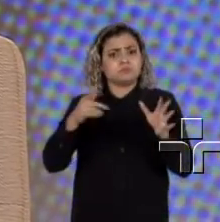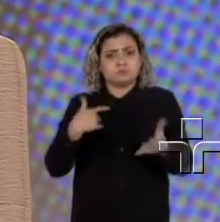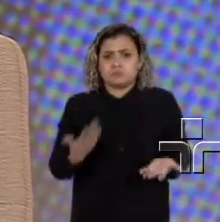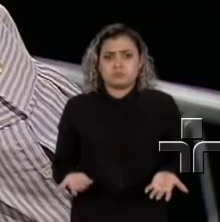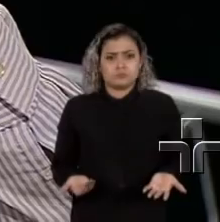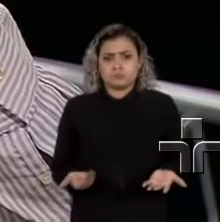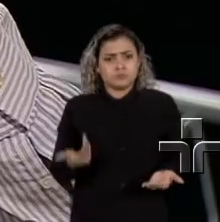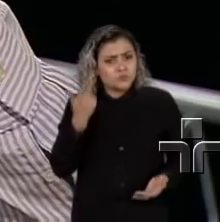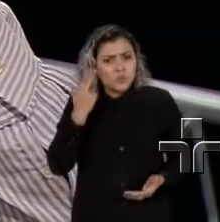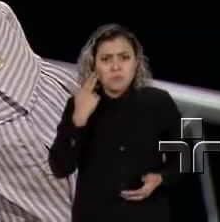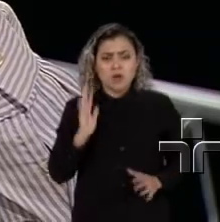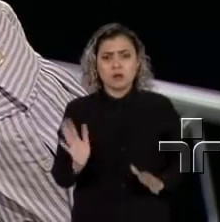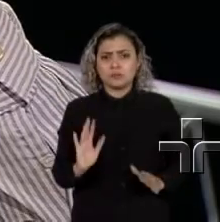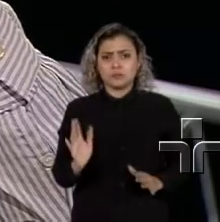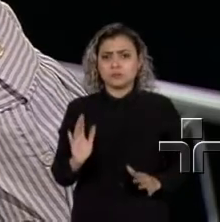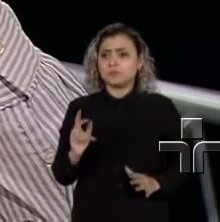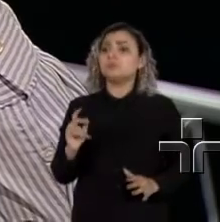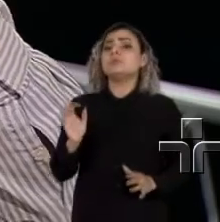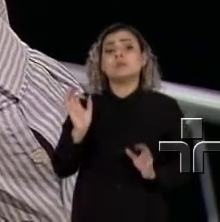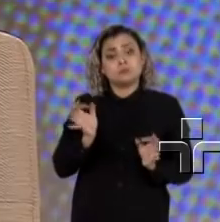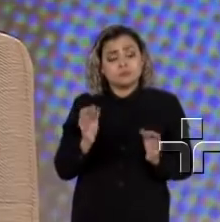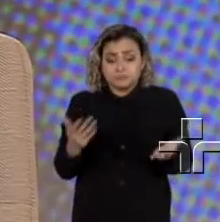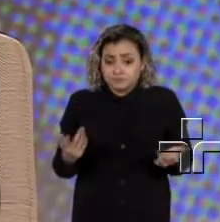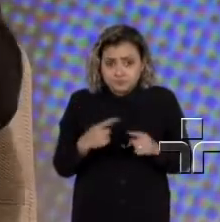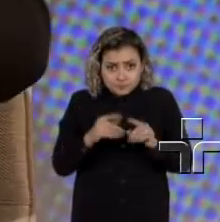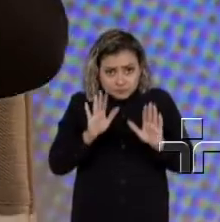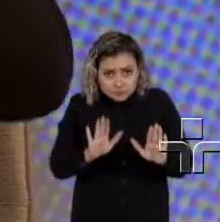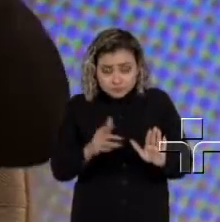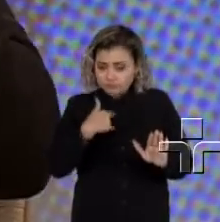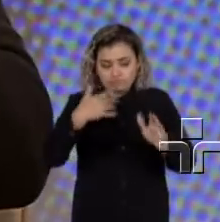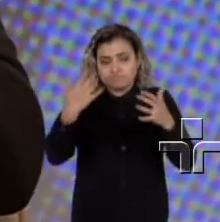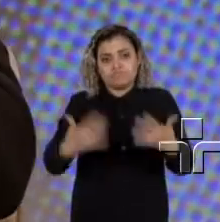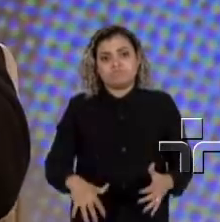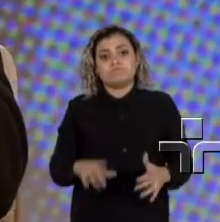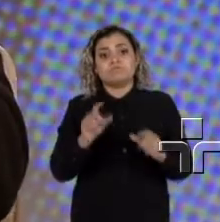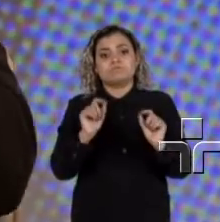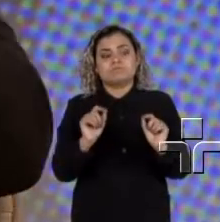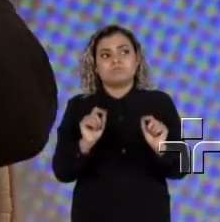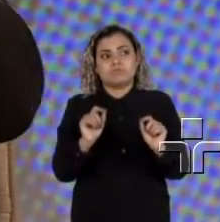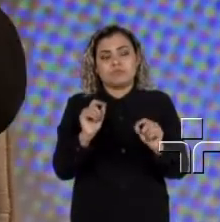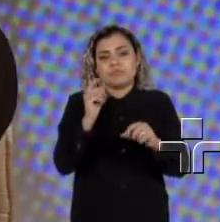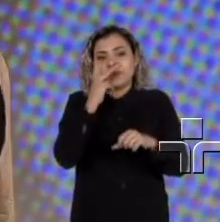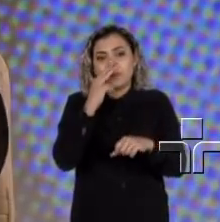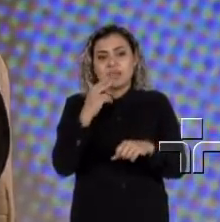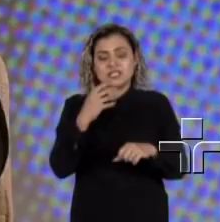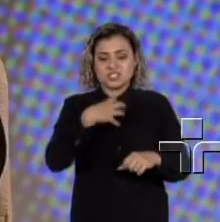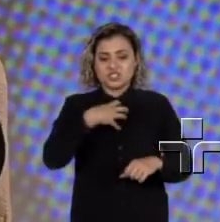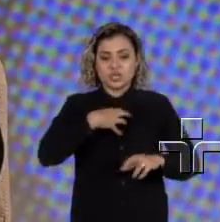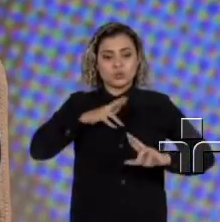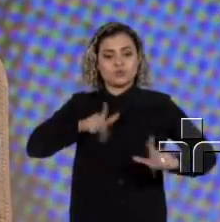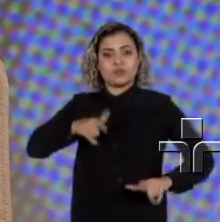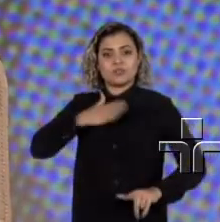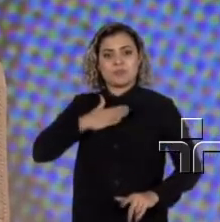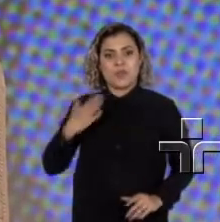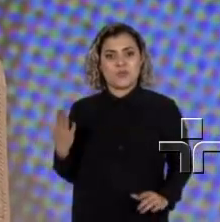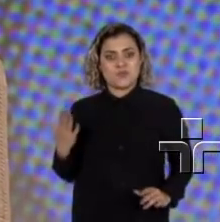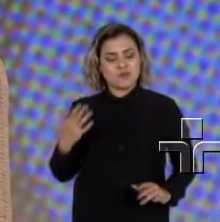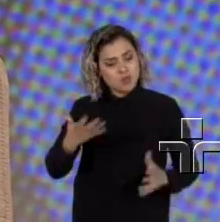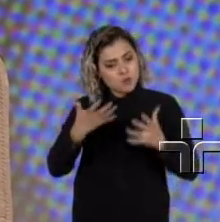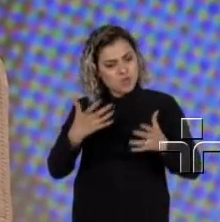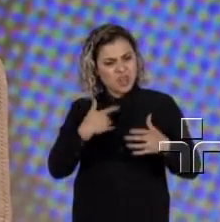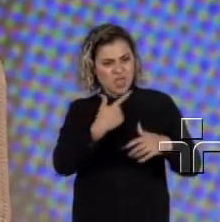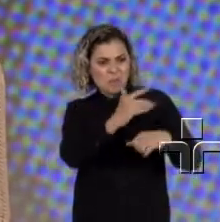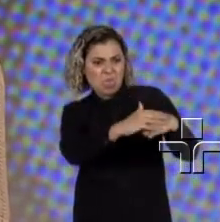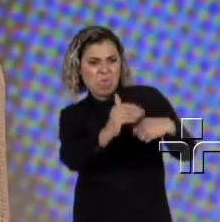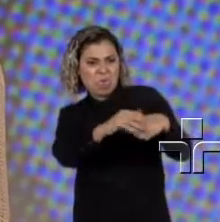que é importante... Vai morrer fazendo isso, mas eu não queria entrar em nenhum figurino, nenhum comportamento que me